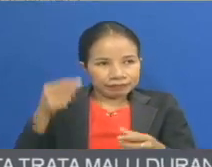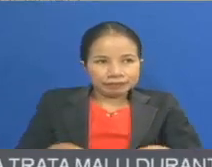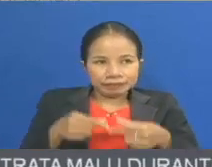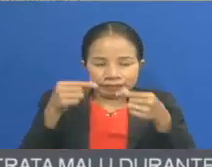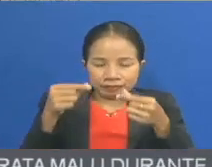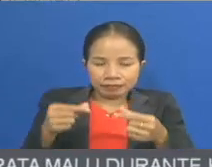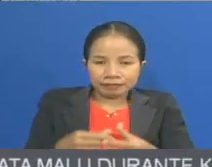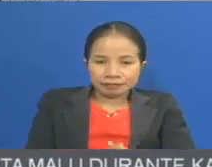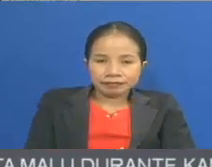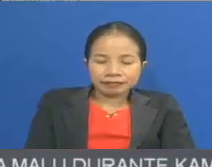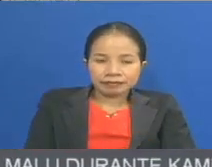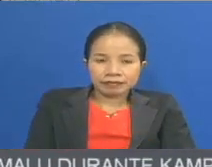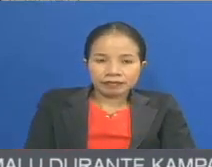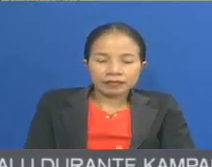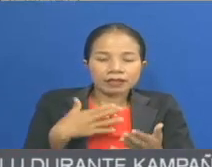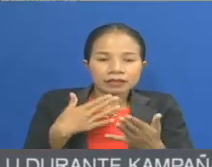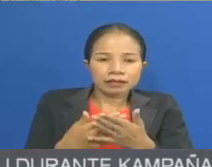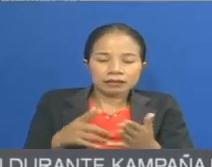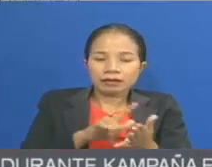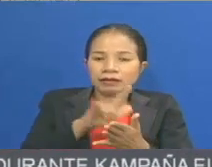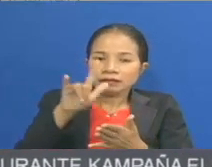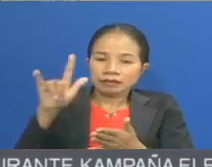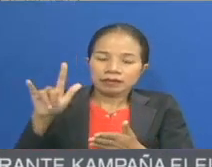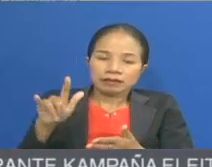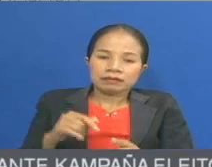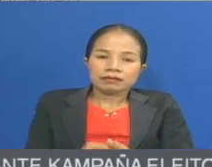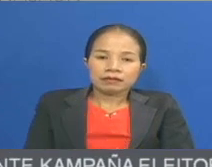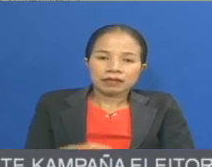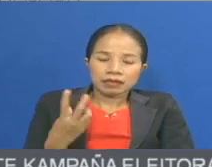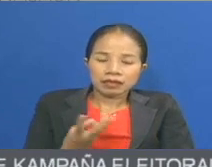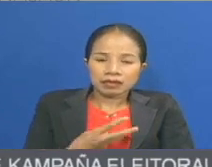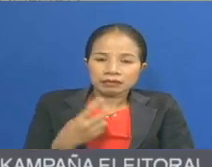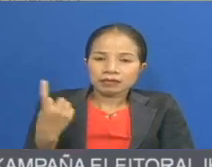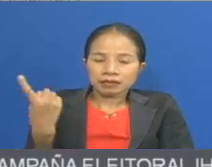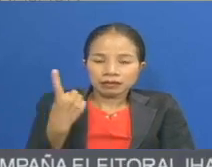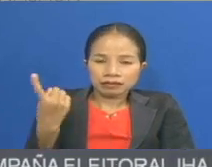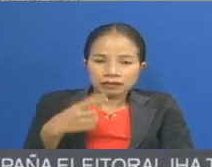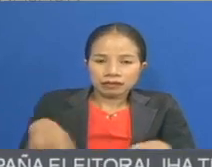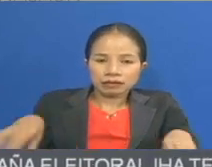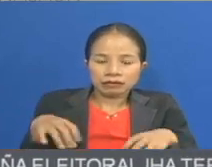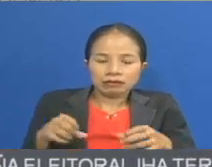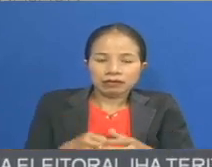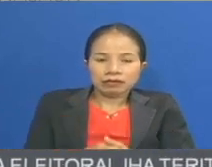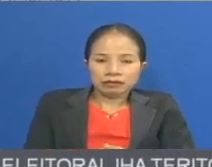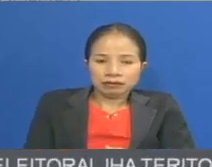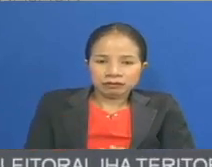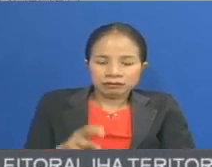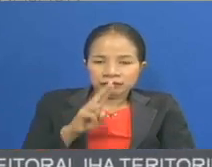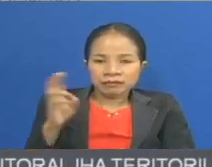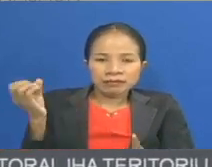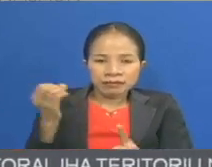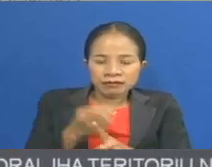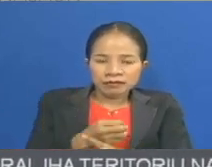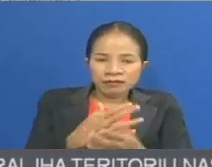atribuir declaração de benefício com a Aerodili. Ami, seja casan, aproveita a oportunidade na